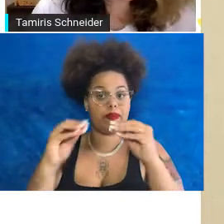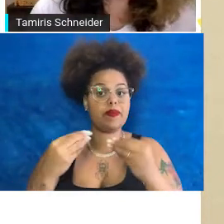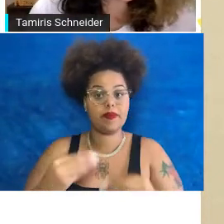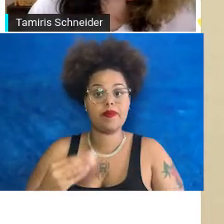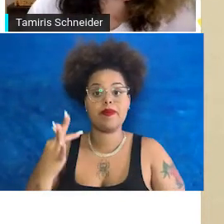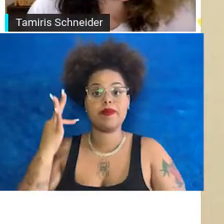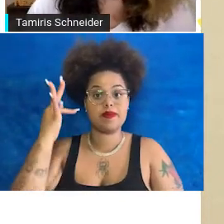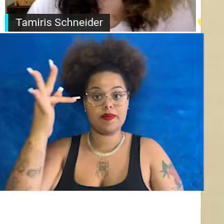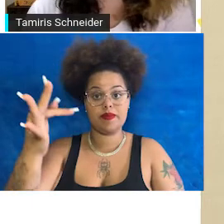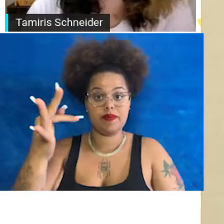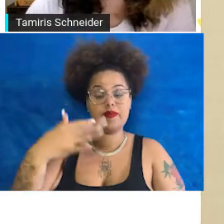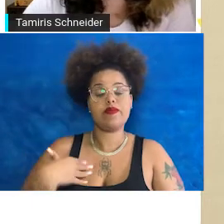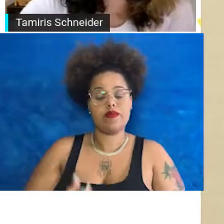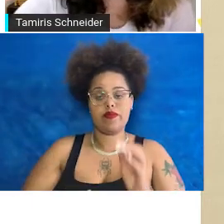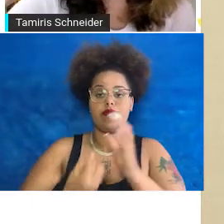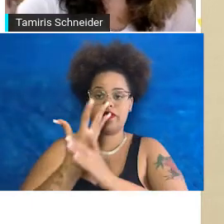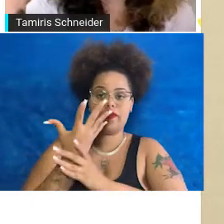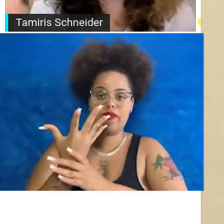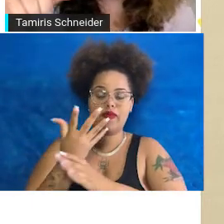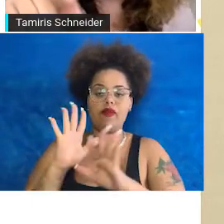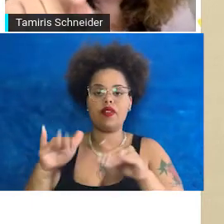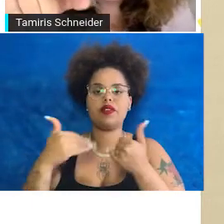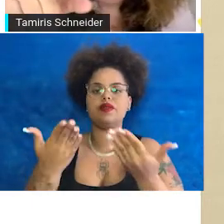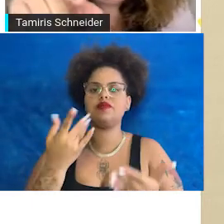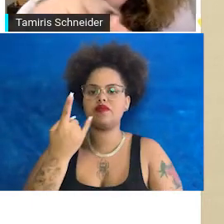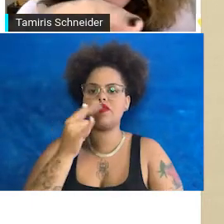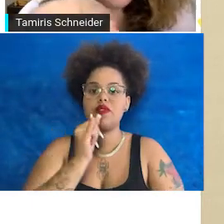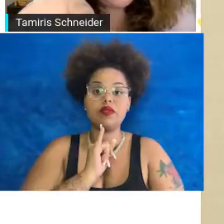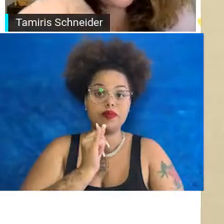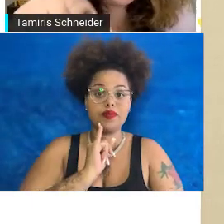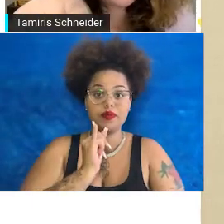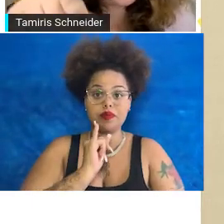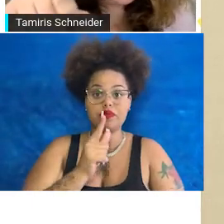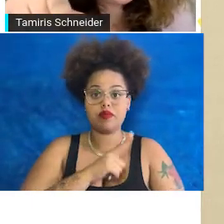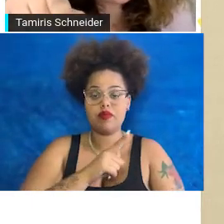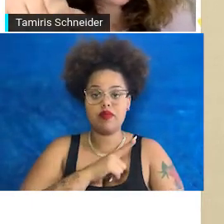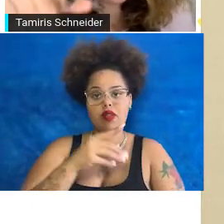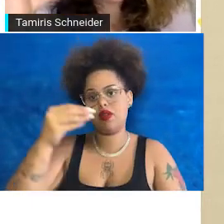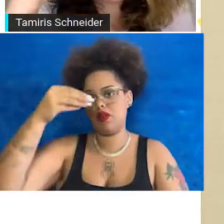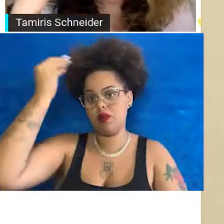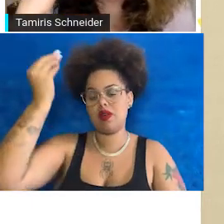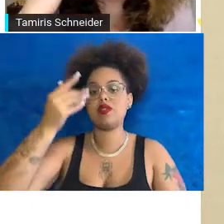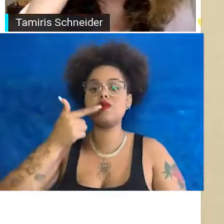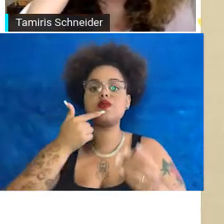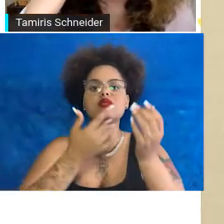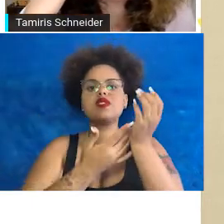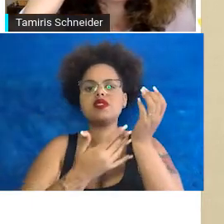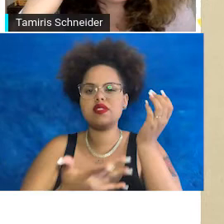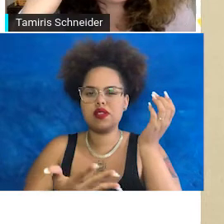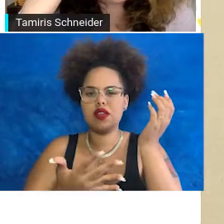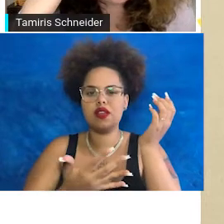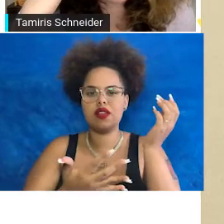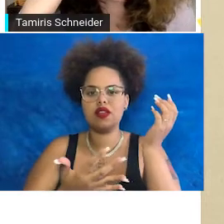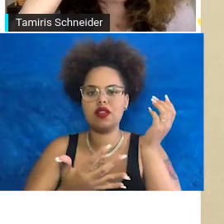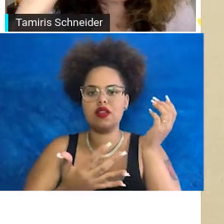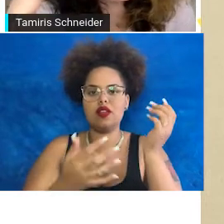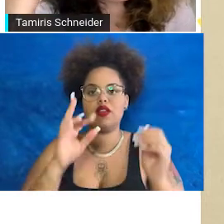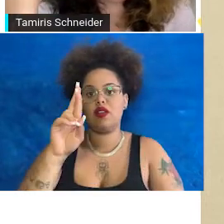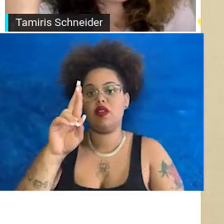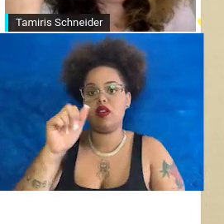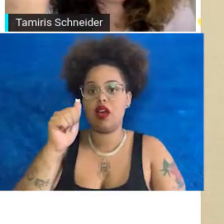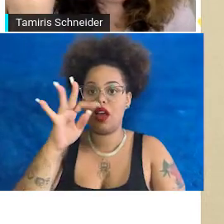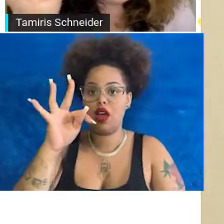futuro utópico que a gente criou. Então, um exemplo ali, a gente tem o batismo de sangue do